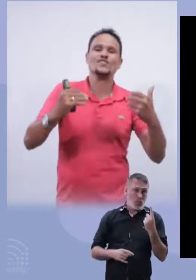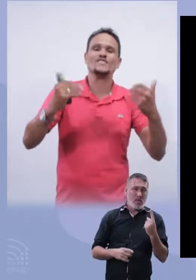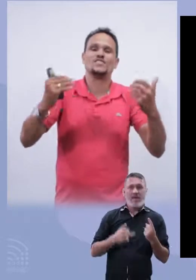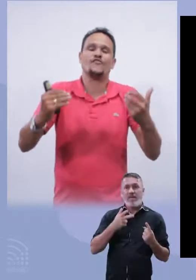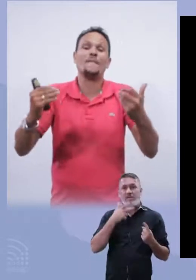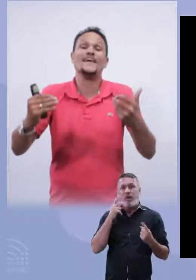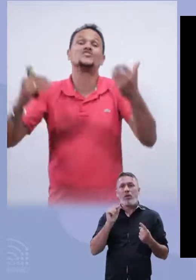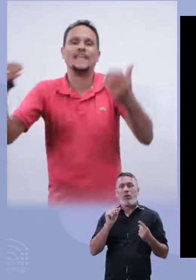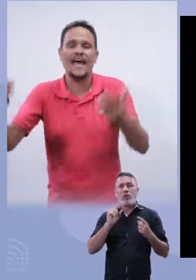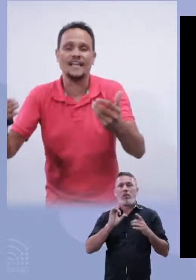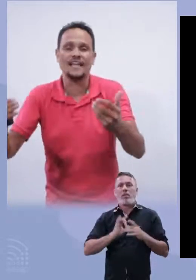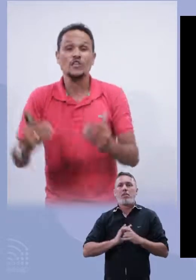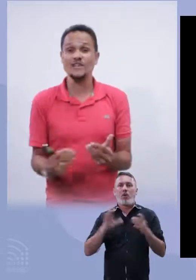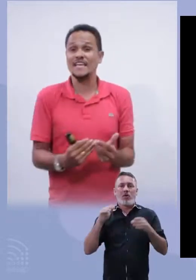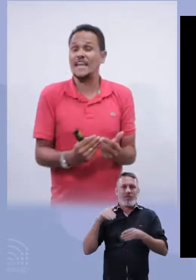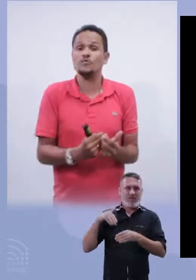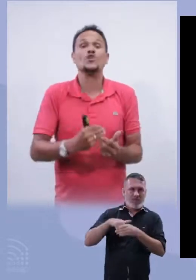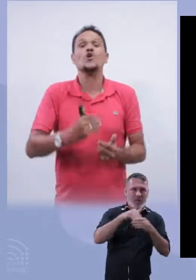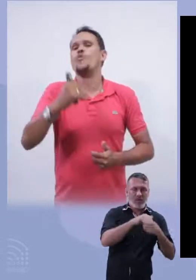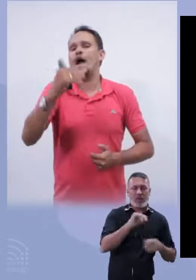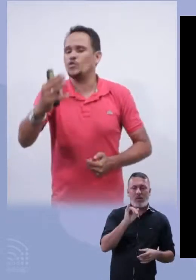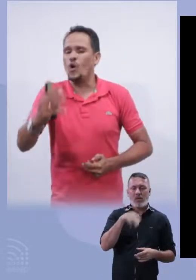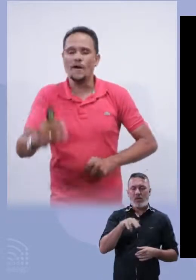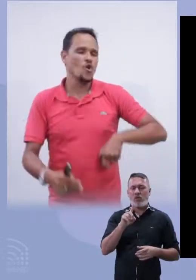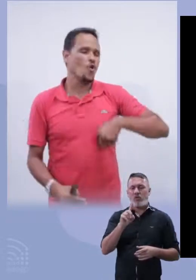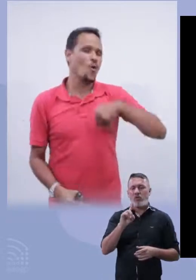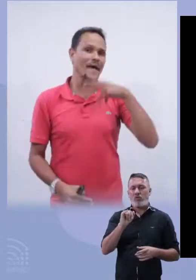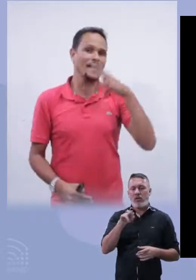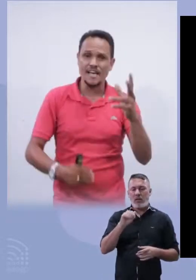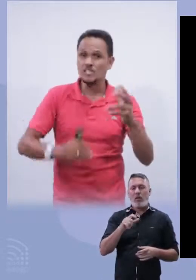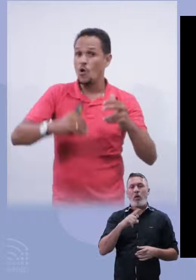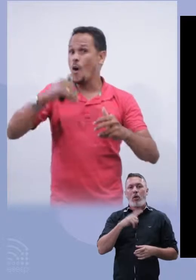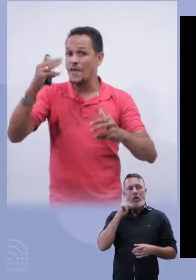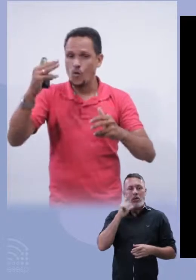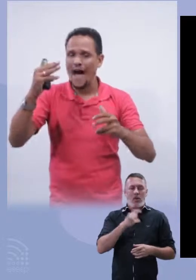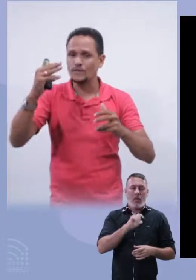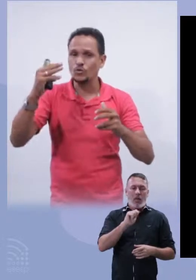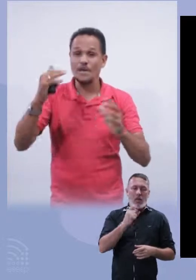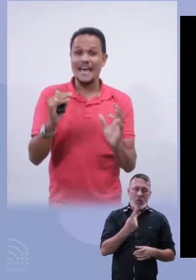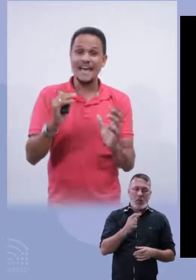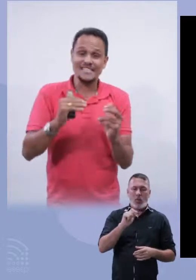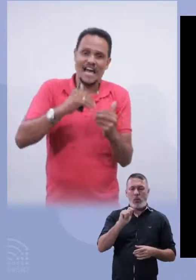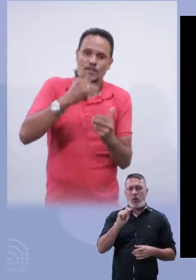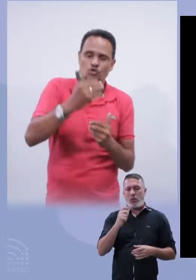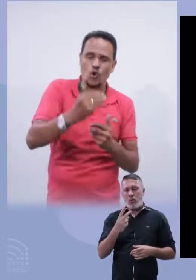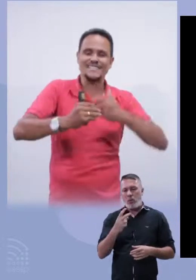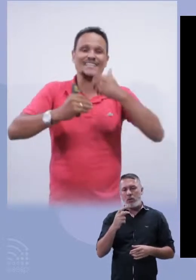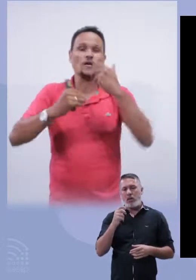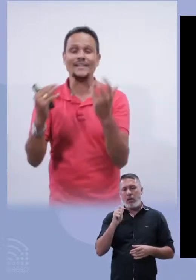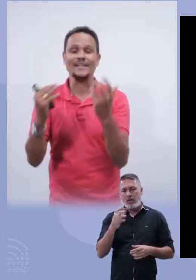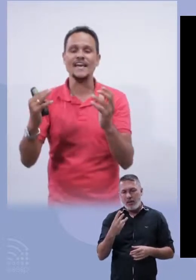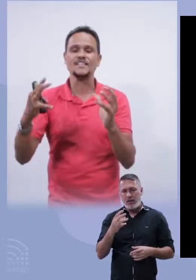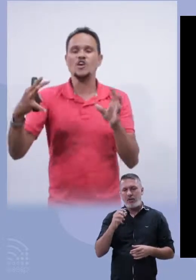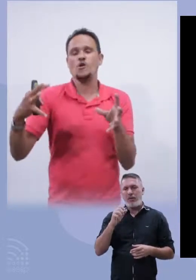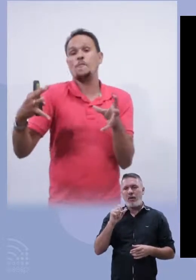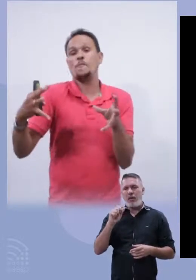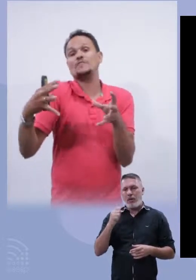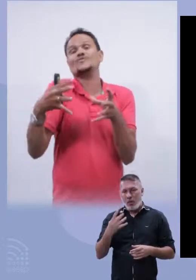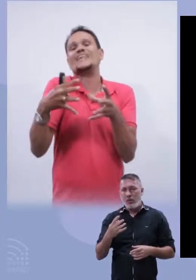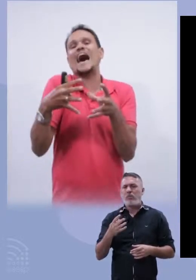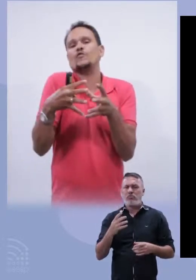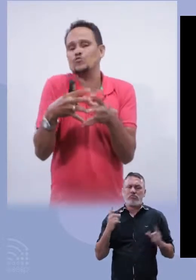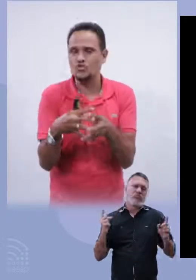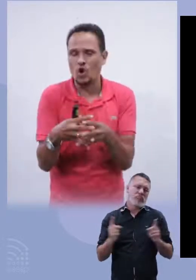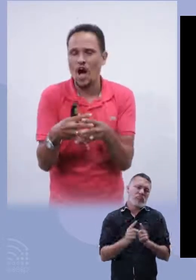presidente fossem de forma indireta, nós teremos o AI-2, o AI-3, o AI-4. Esse AI-2 até o AI-3, nós